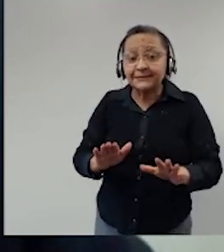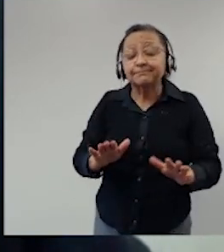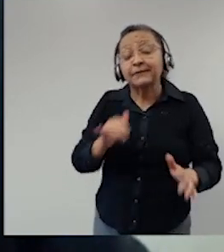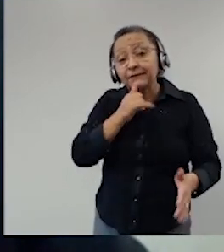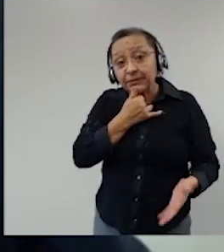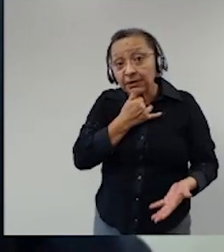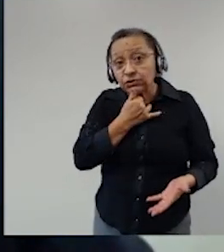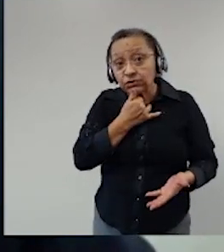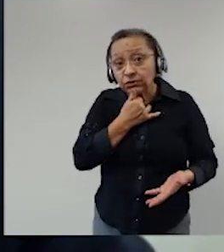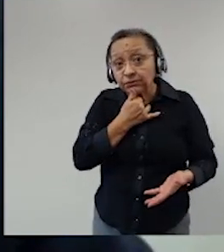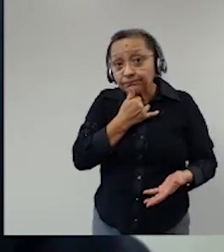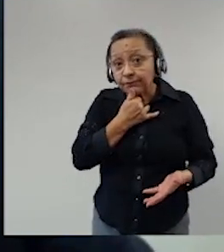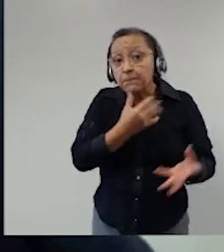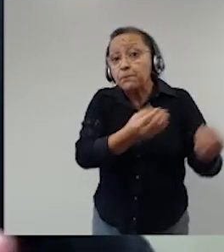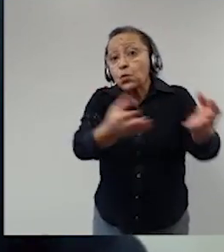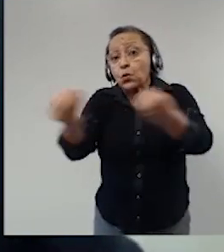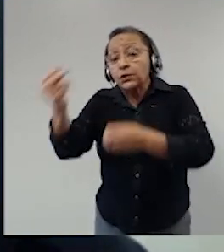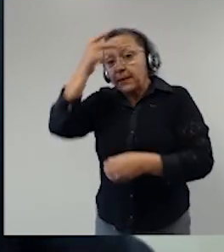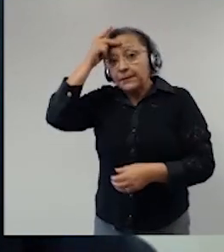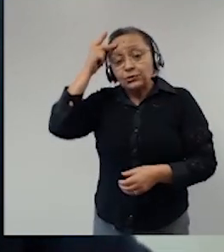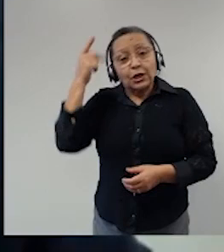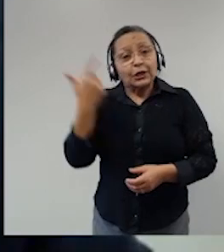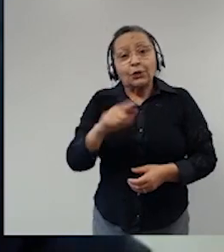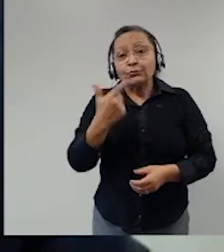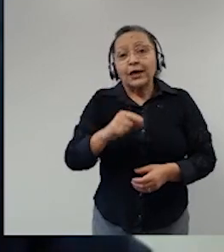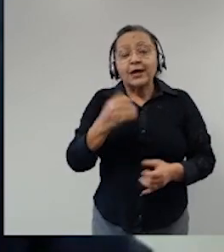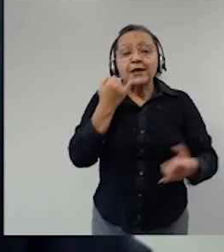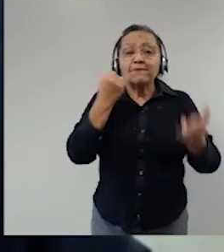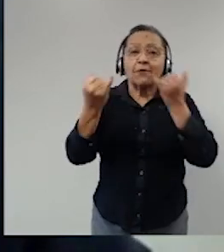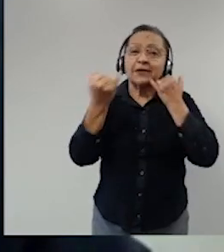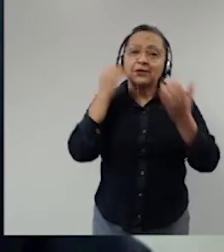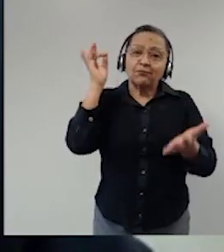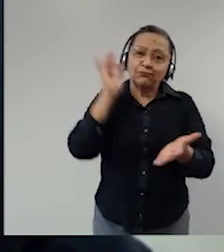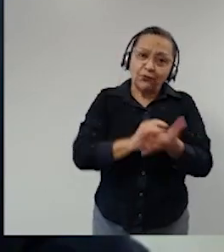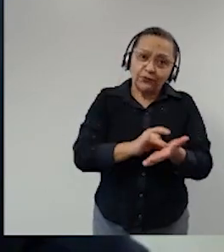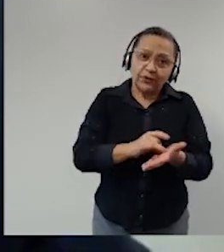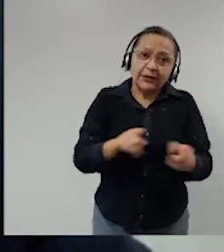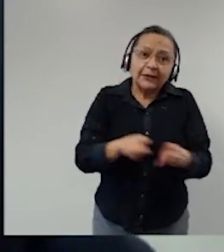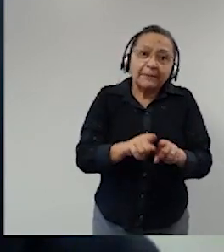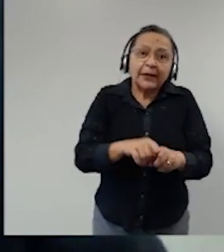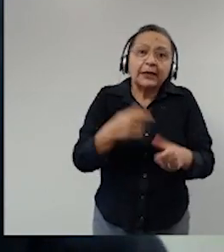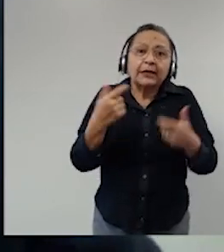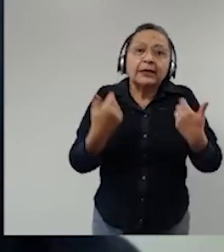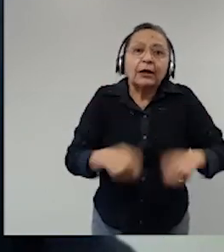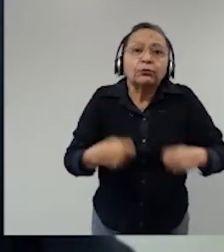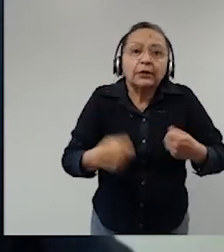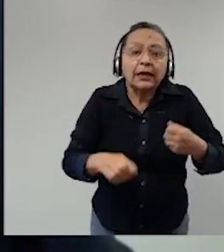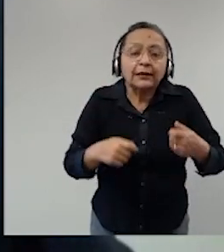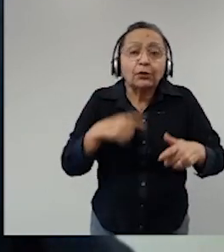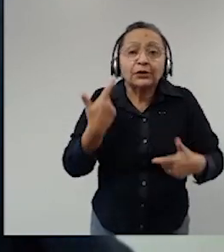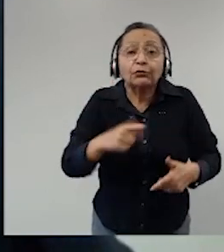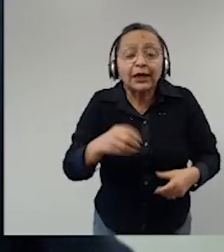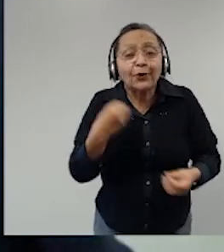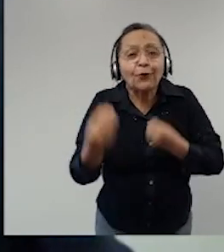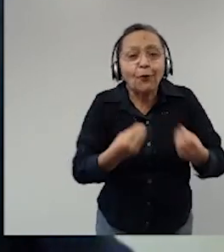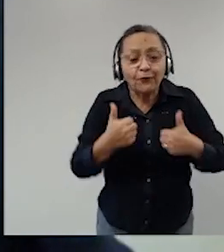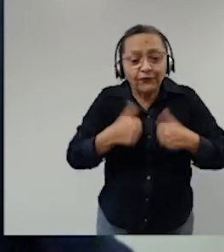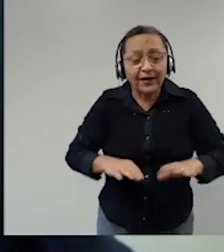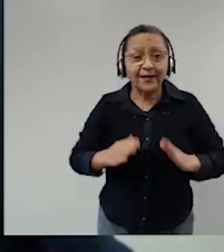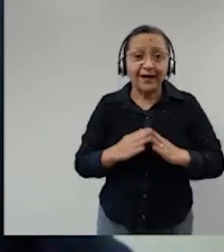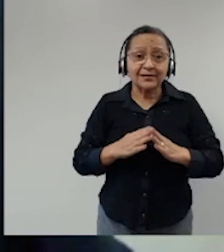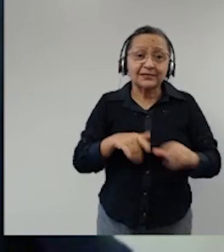verdade, têm essa condição. Mas quem tem essa condição, precisa otimizar